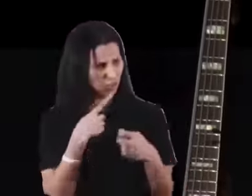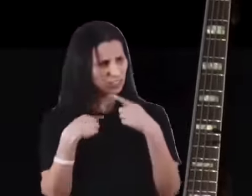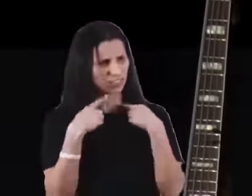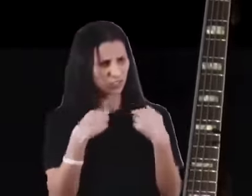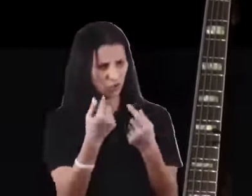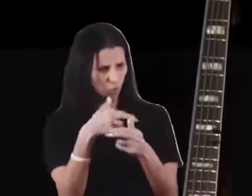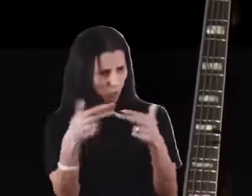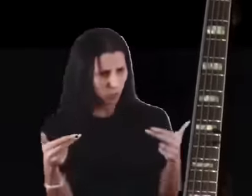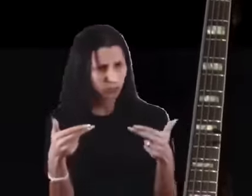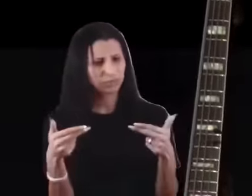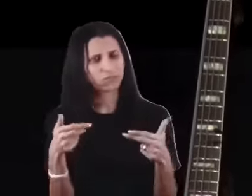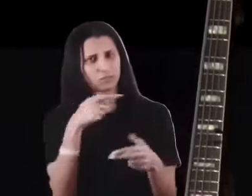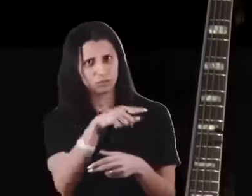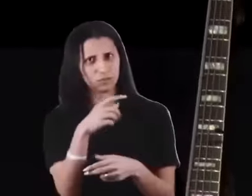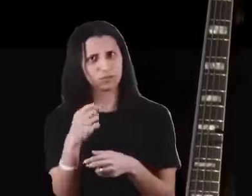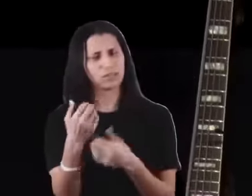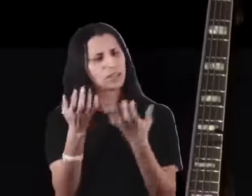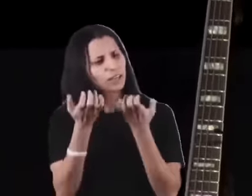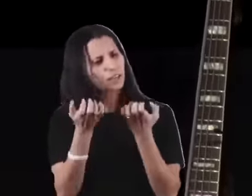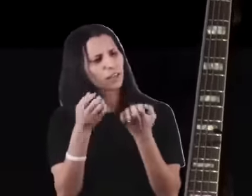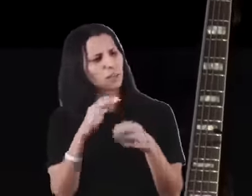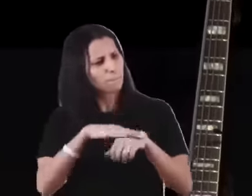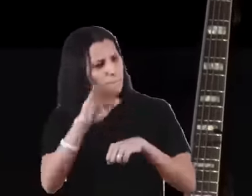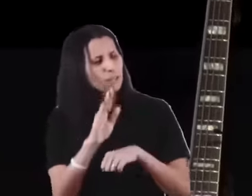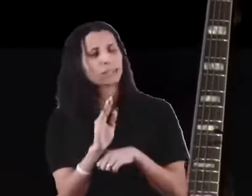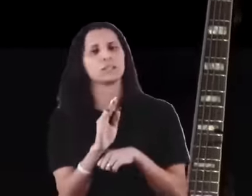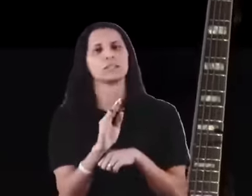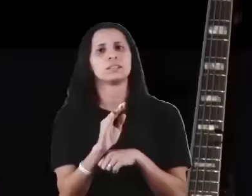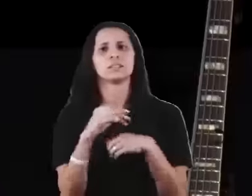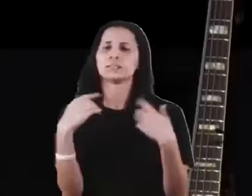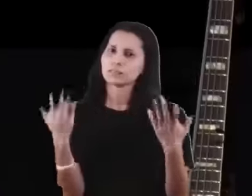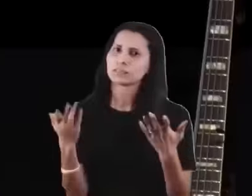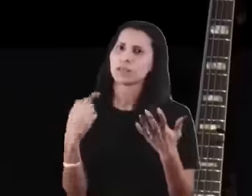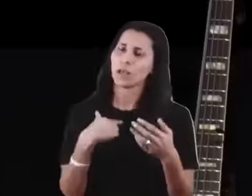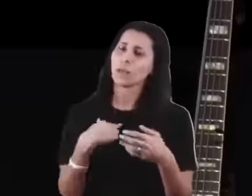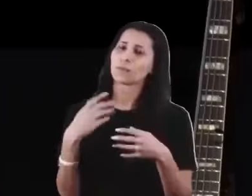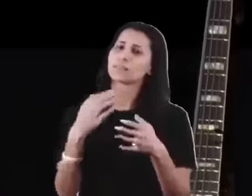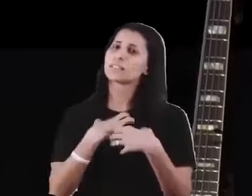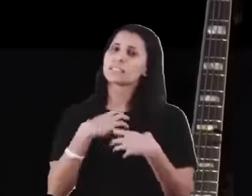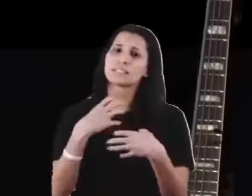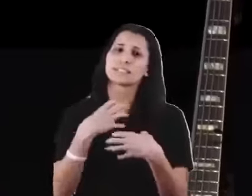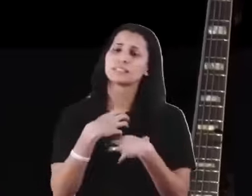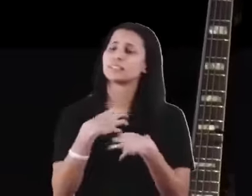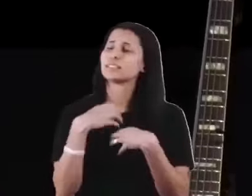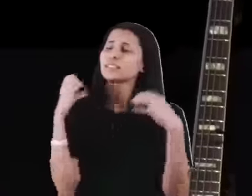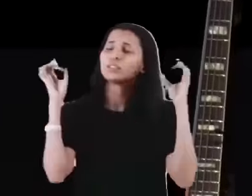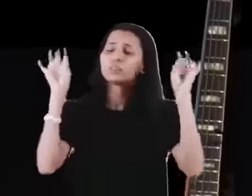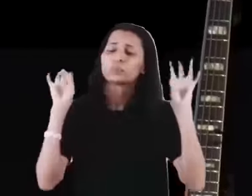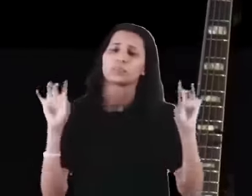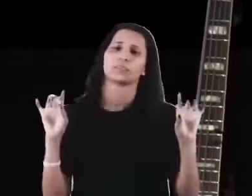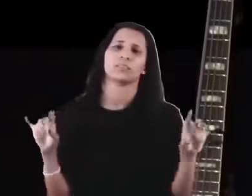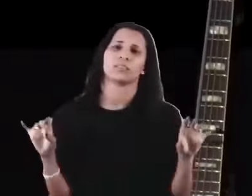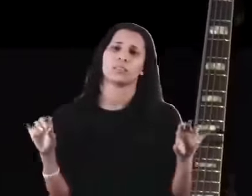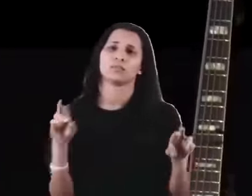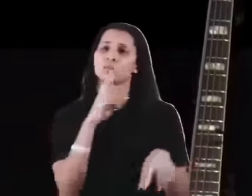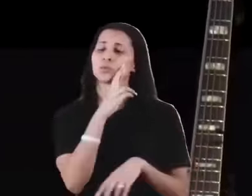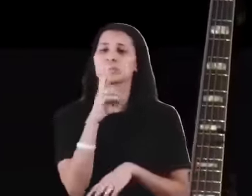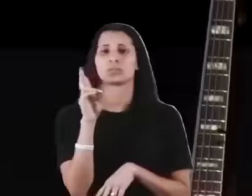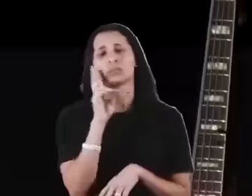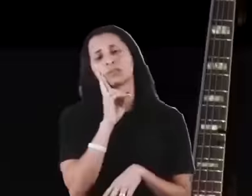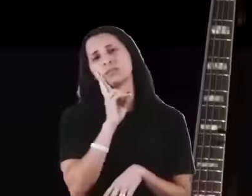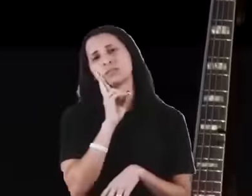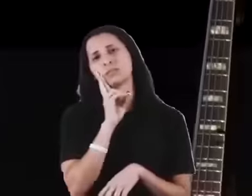sabe aquela coisa excessiva lei foi eu me senti tão especial naquele restaurante